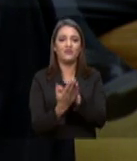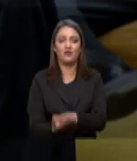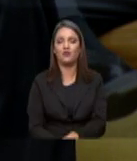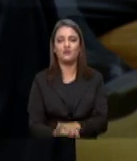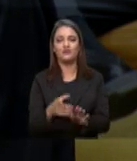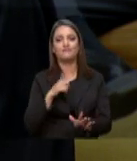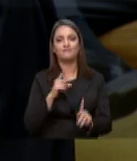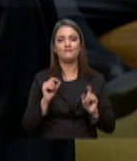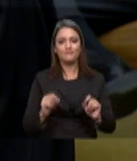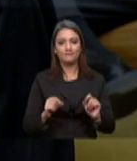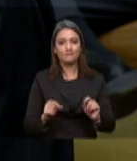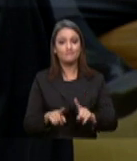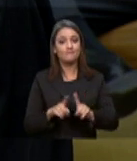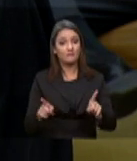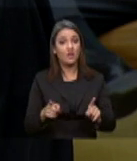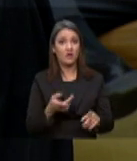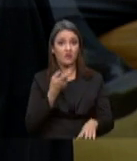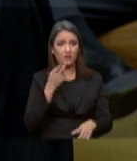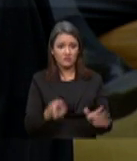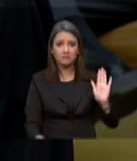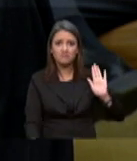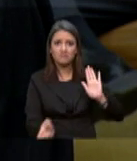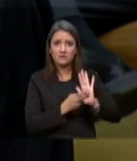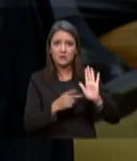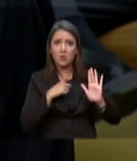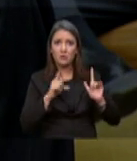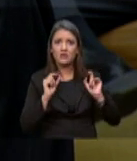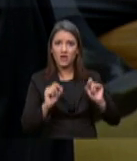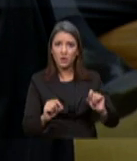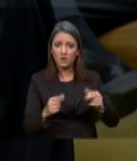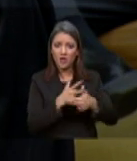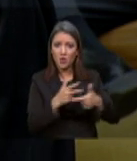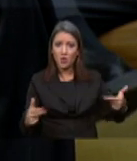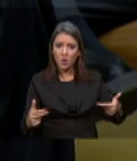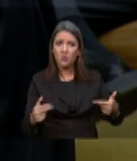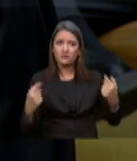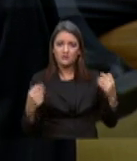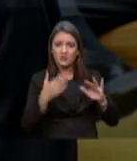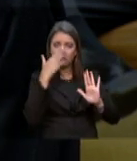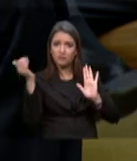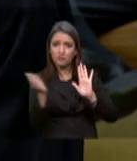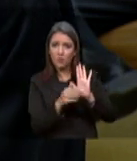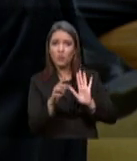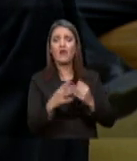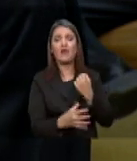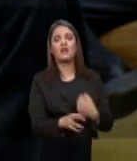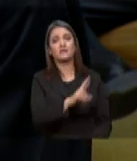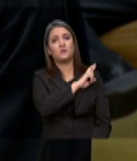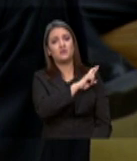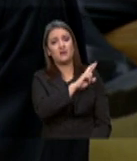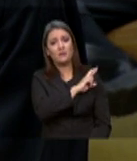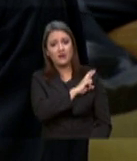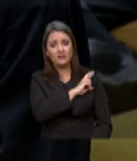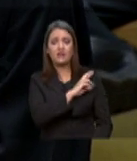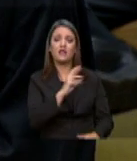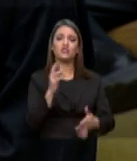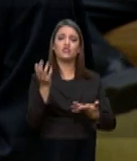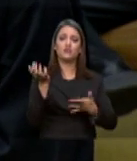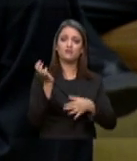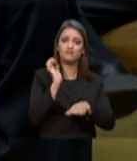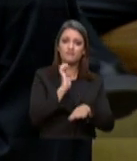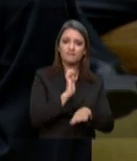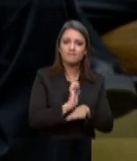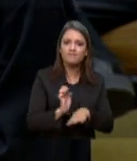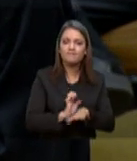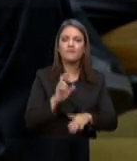Alemanha, reconheceu a violação aos deveres estatais de proteção ambiental e climática no âmbito da Lei Federal